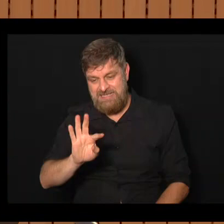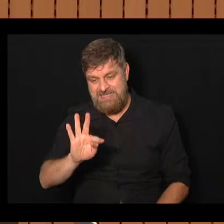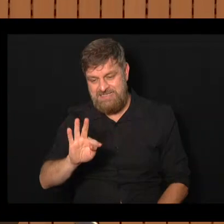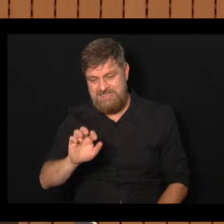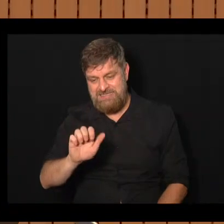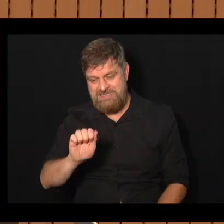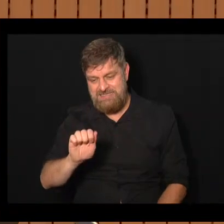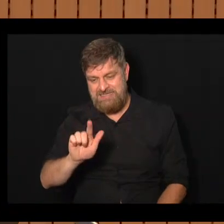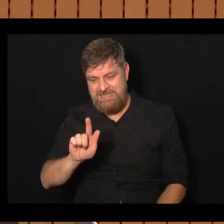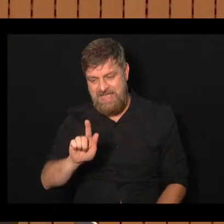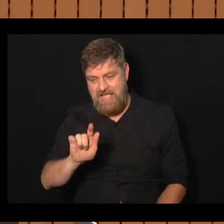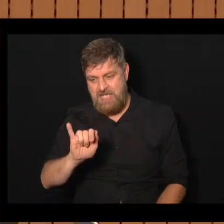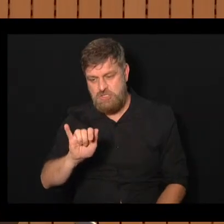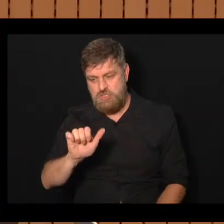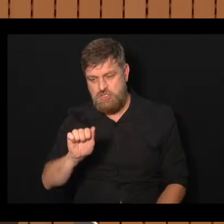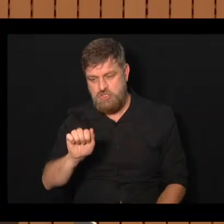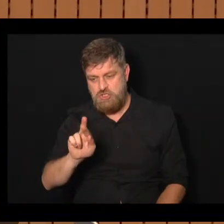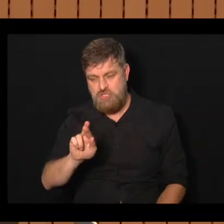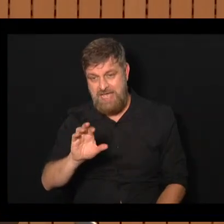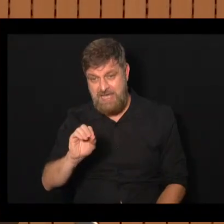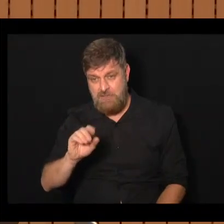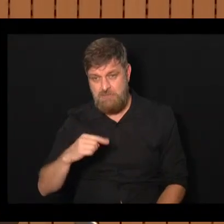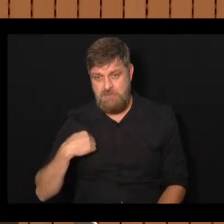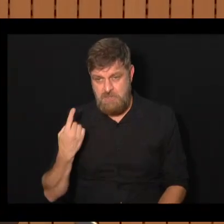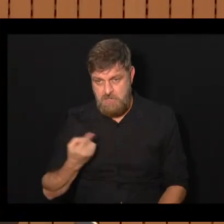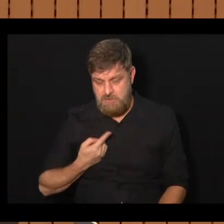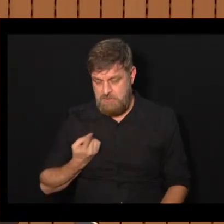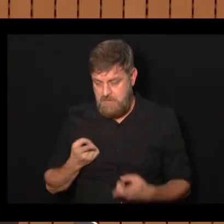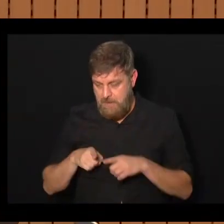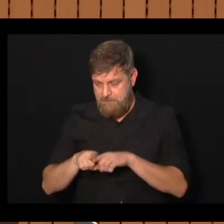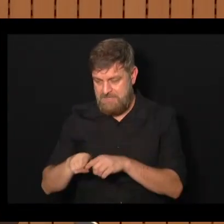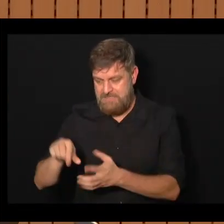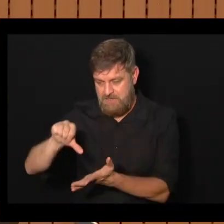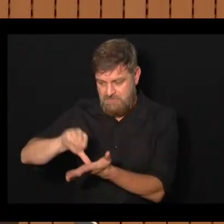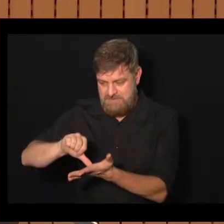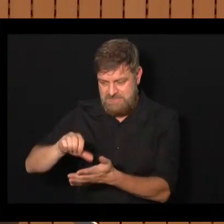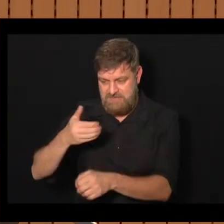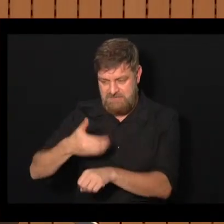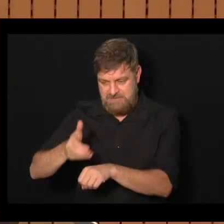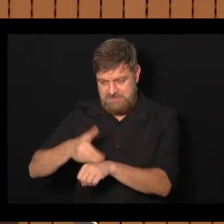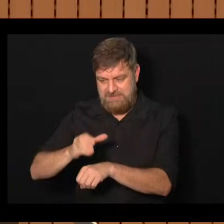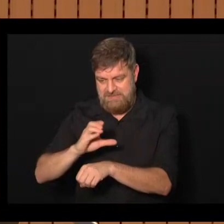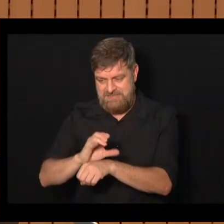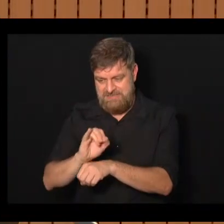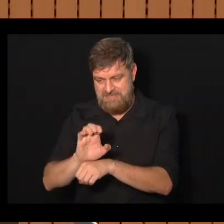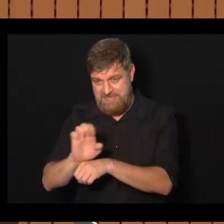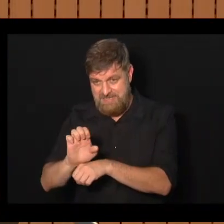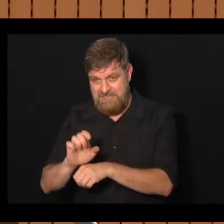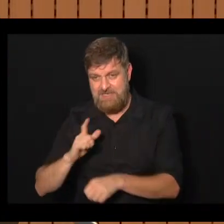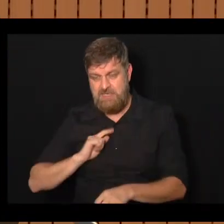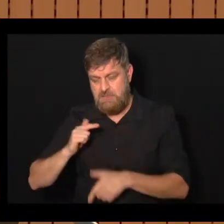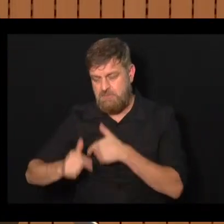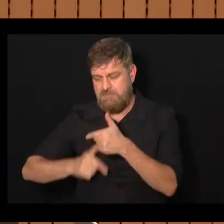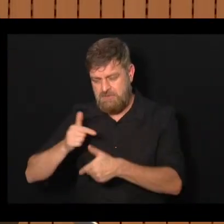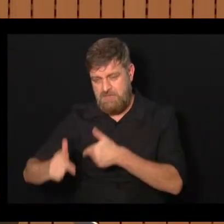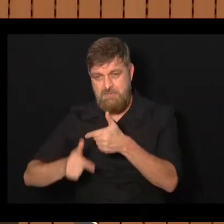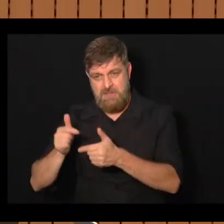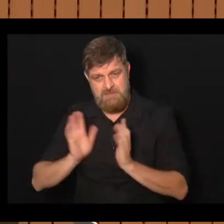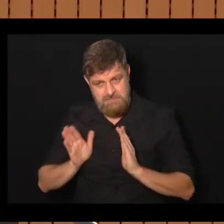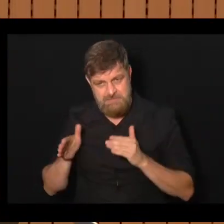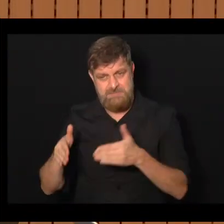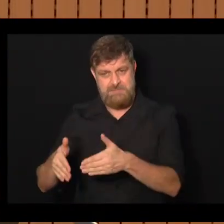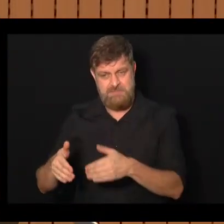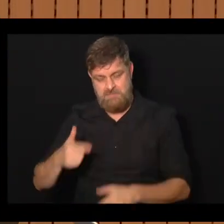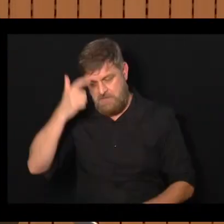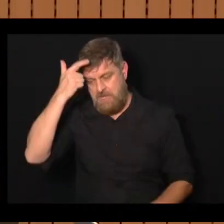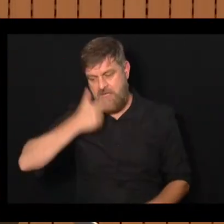trabalho muito forte com o CIEE e outras equipes. Estou lutando pelos estagiários, aprendizes. É um trabalho que é uma parte importante do